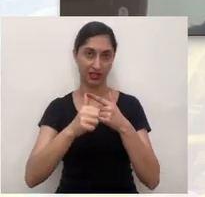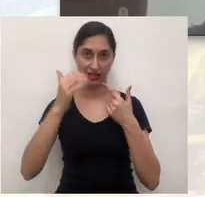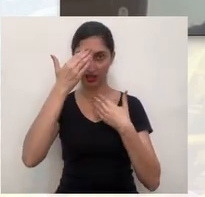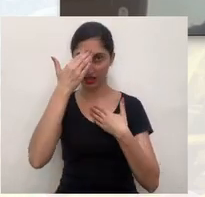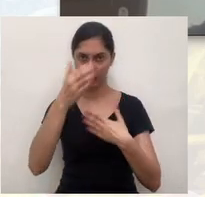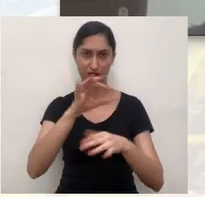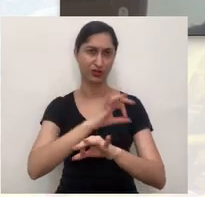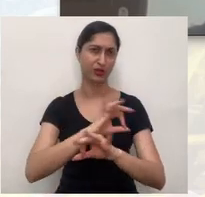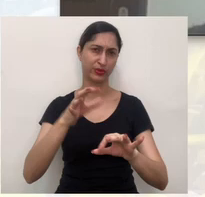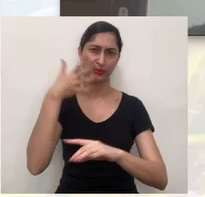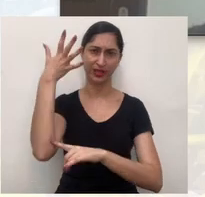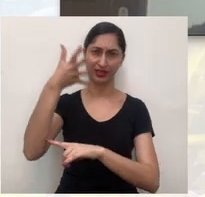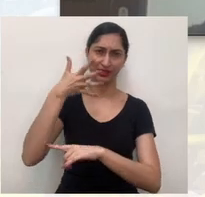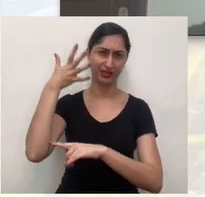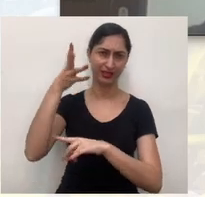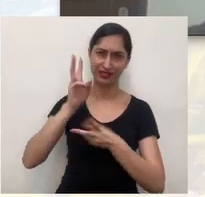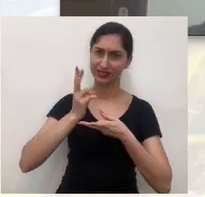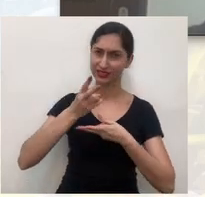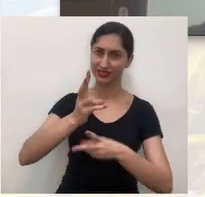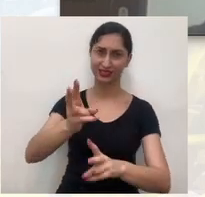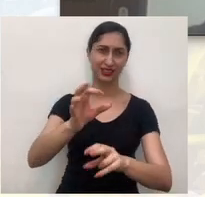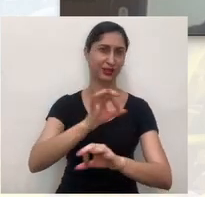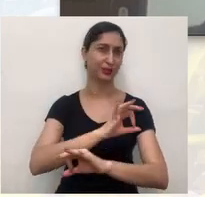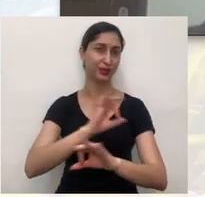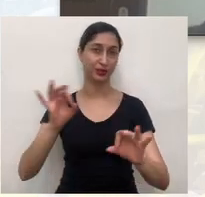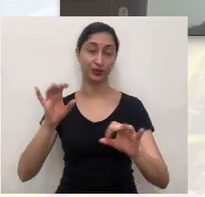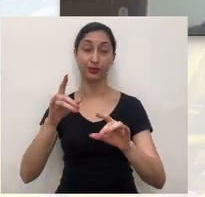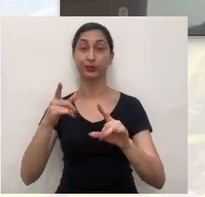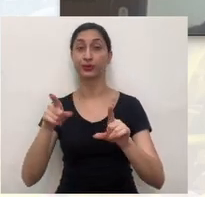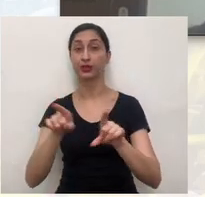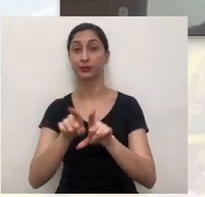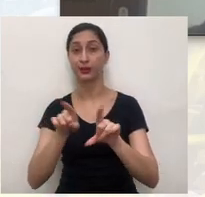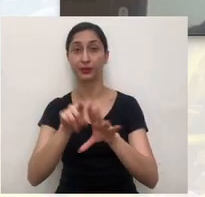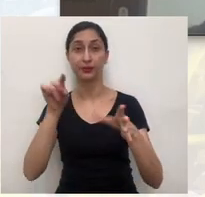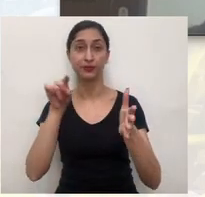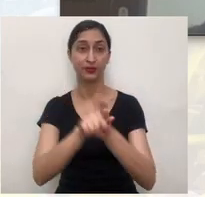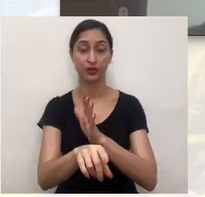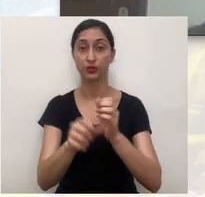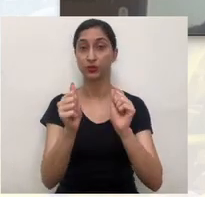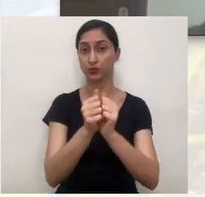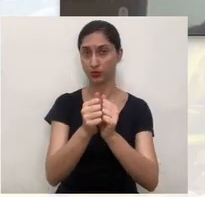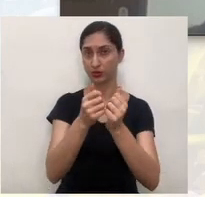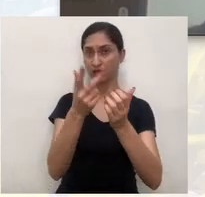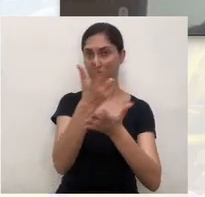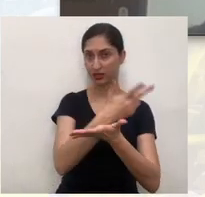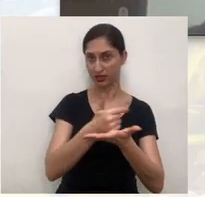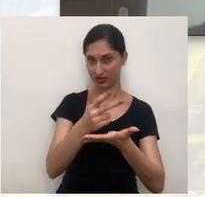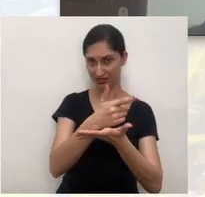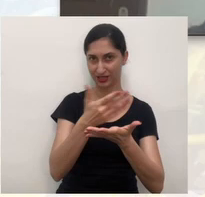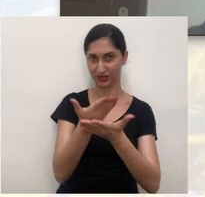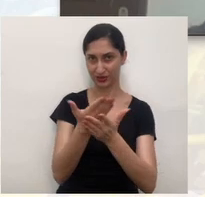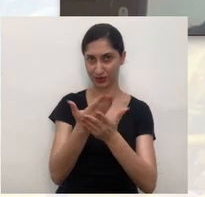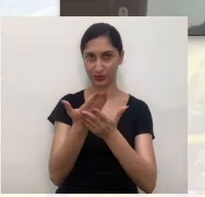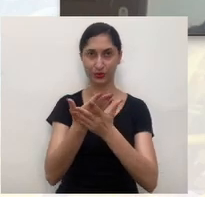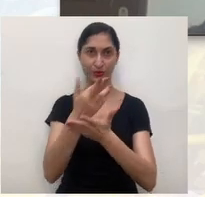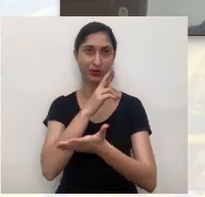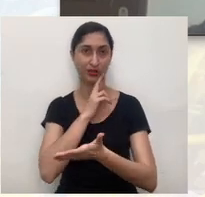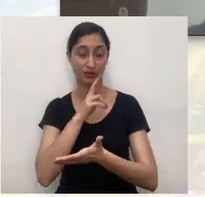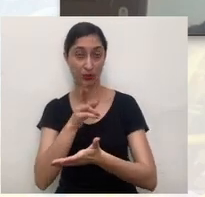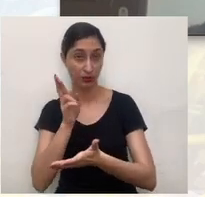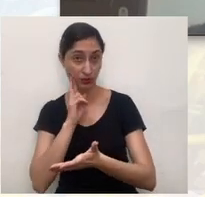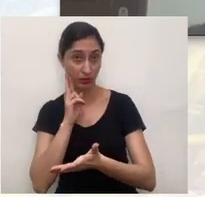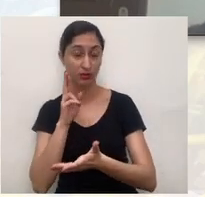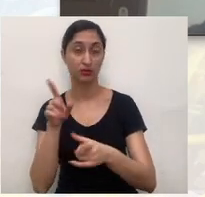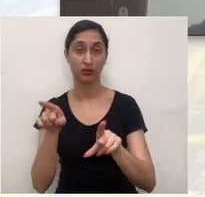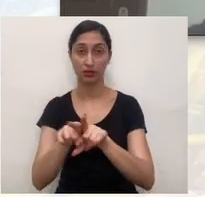foi uma excelente palestra, como sempre, e coloca uma questão. Junto com os desenhos de estudo que você mostrou do restaurante, eram também elaborados